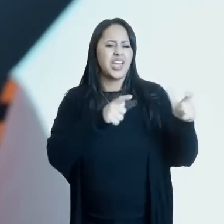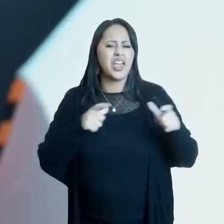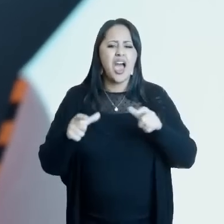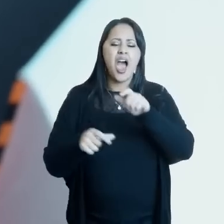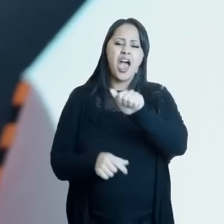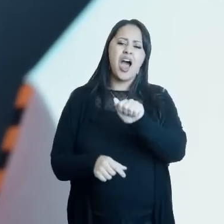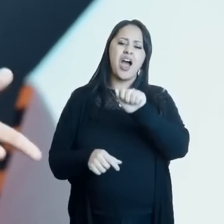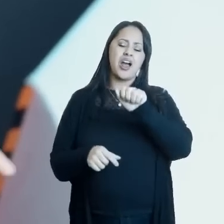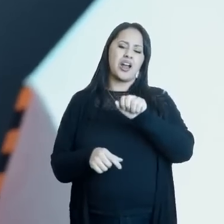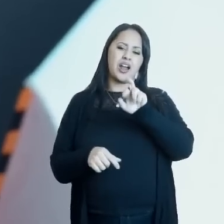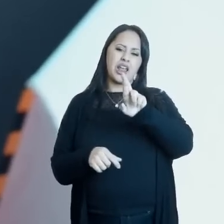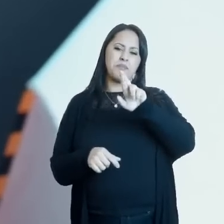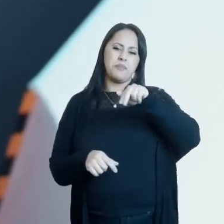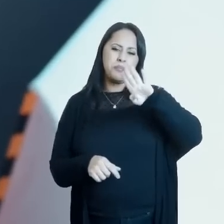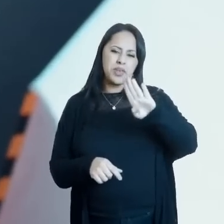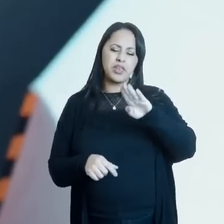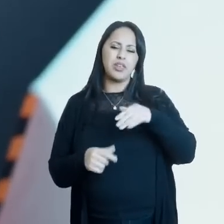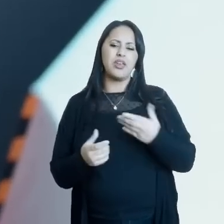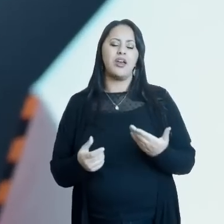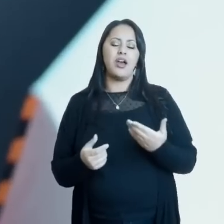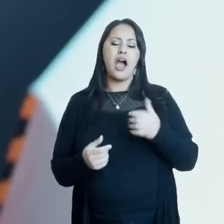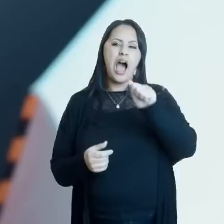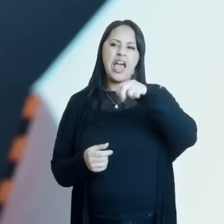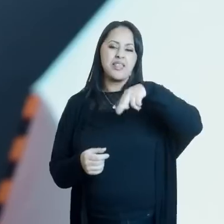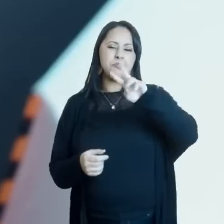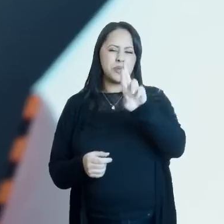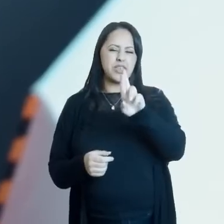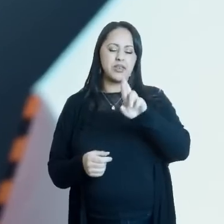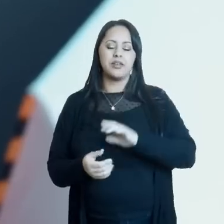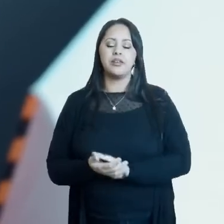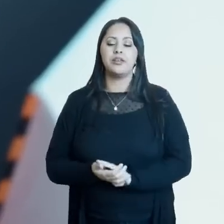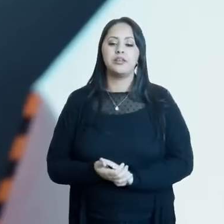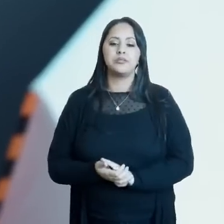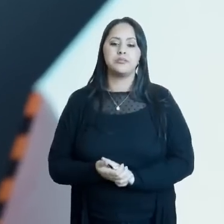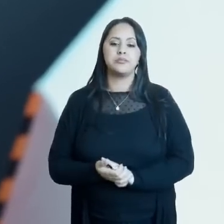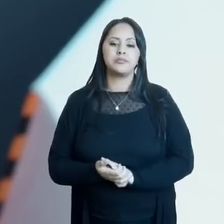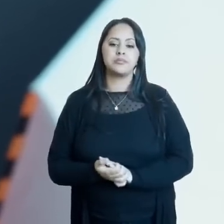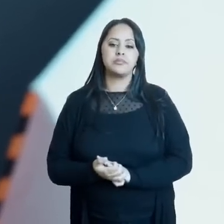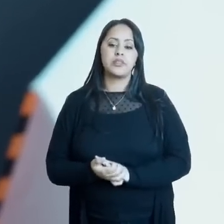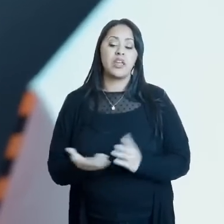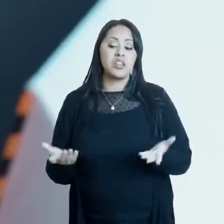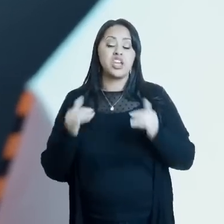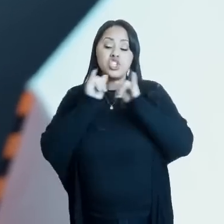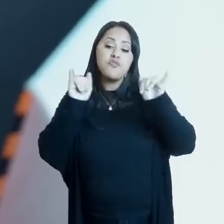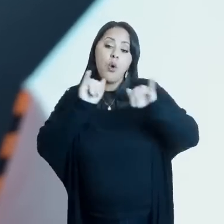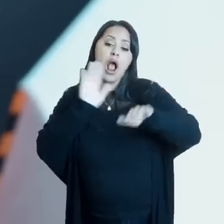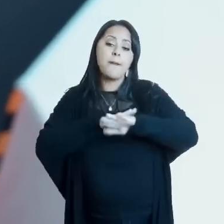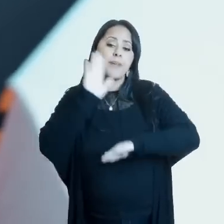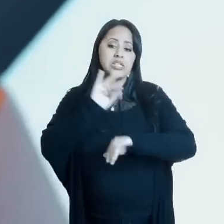Airbnb, coloca em outros lugares, divulga. Aí você tem que fazer, tem que divulgar mais.